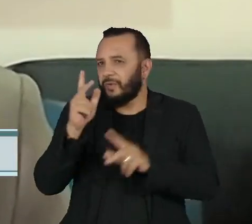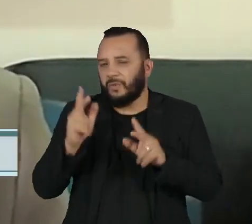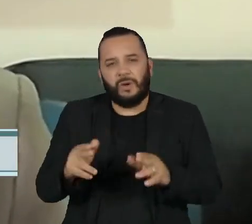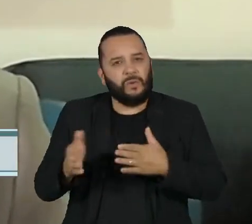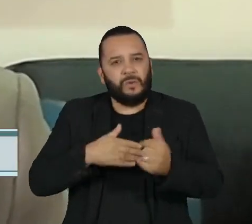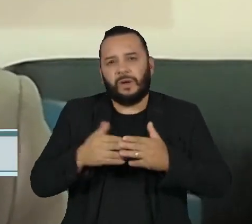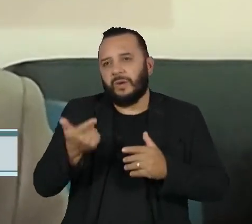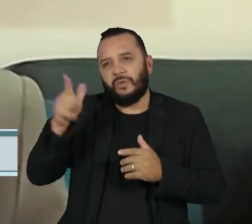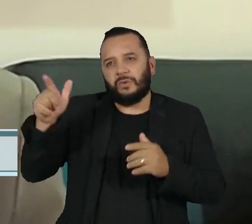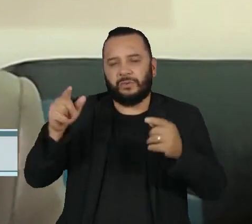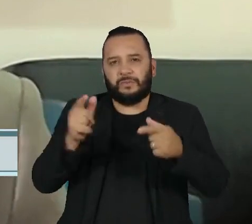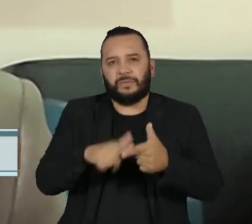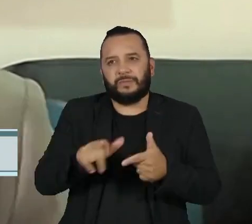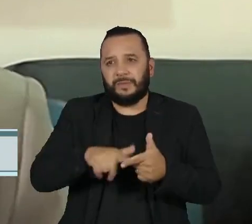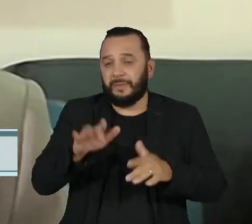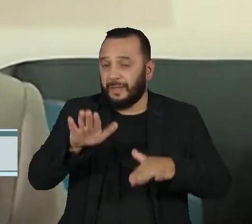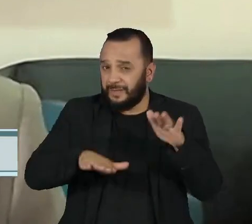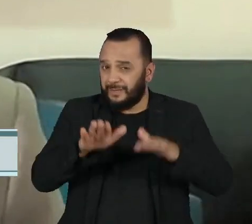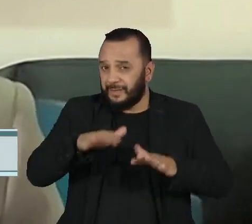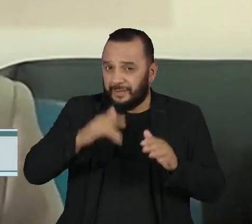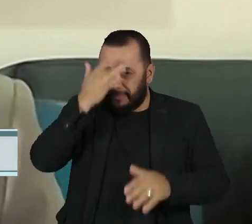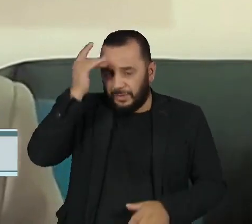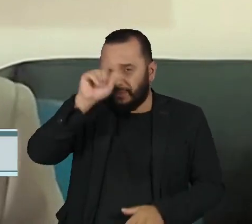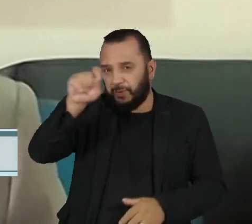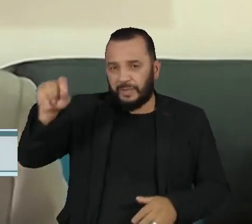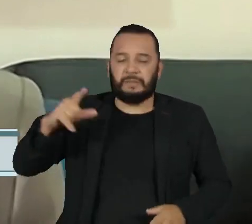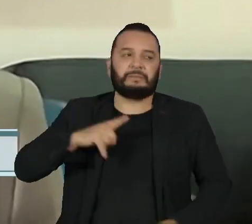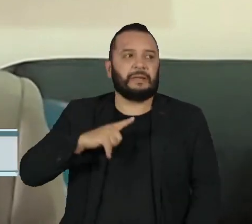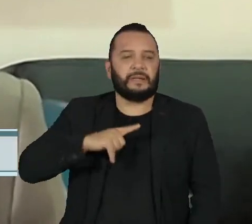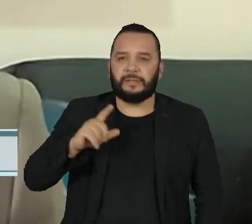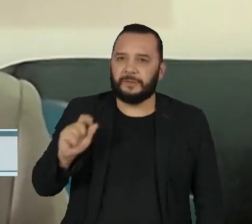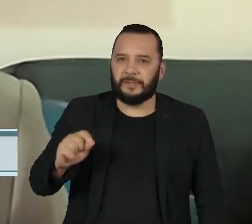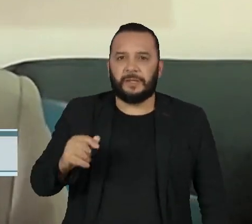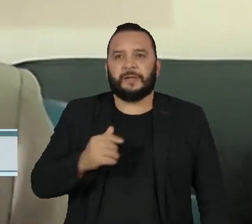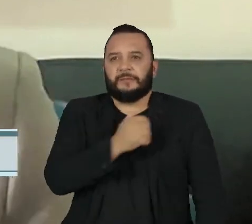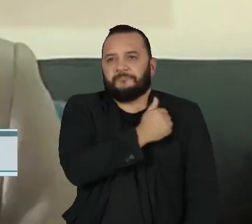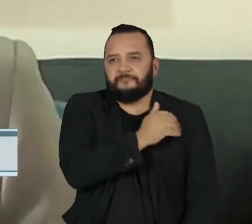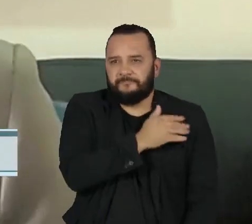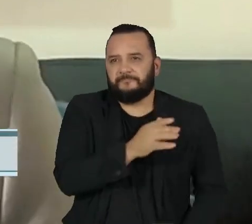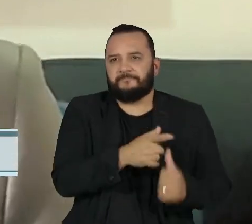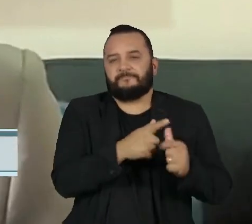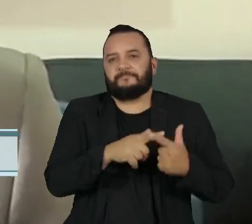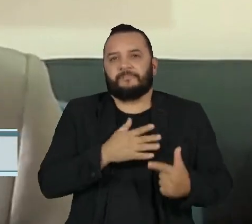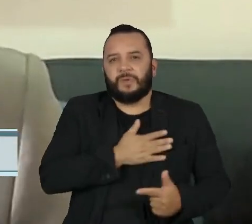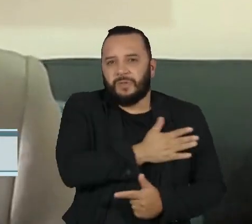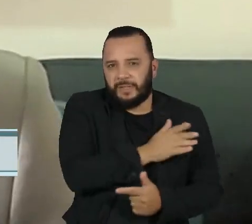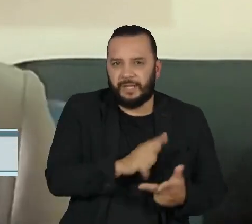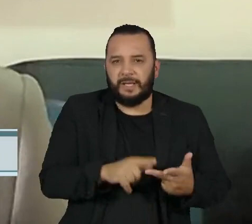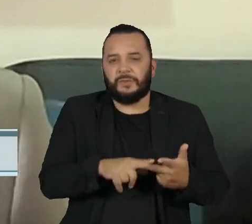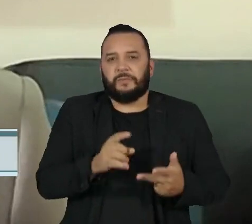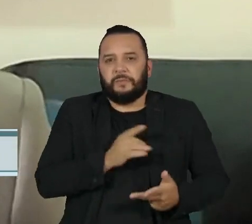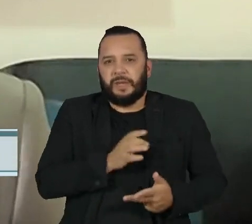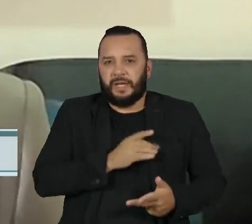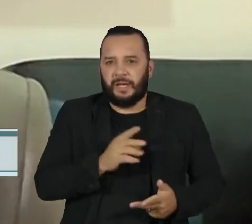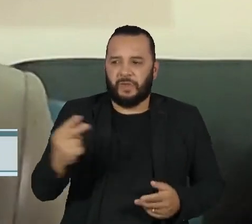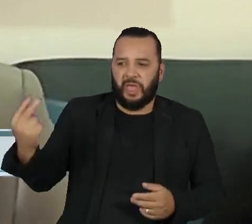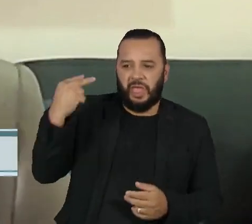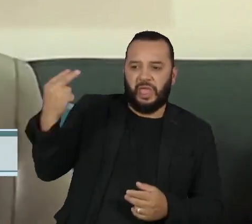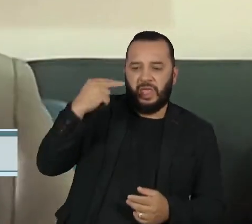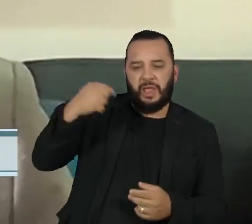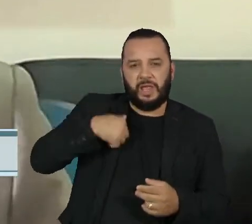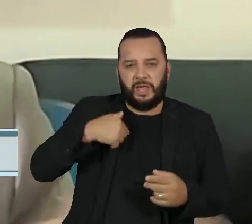outro. Mas, por vezes, as pessoas ainda enfrentam algum nível de preconceito, de ter medo de ficar marcado como aquela pessoa